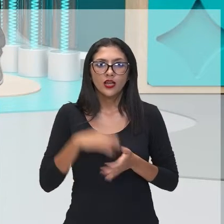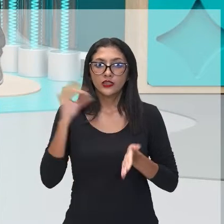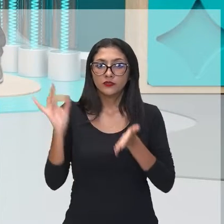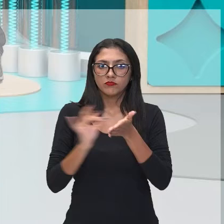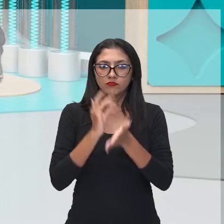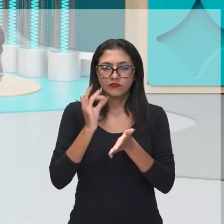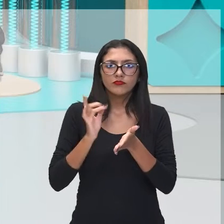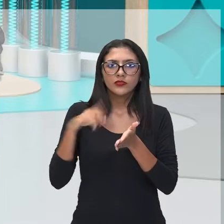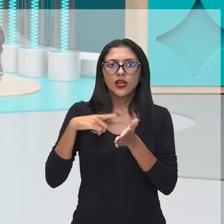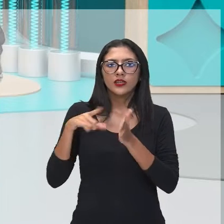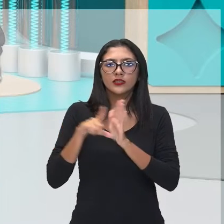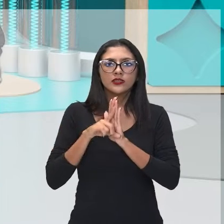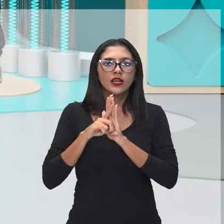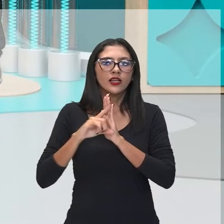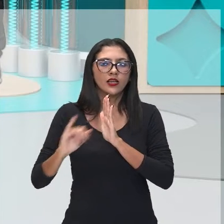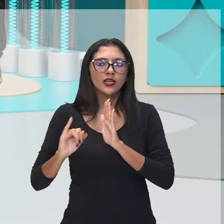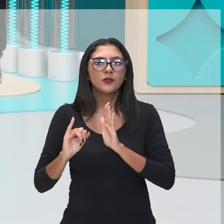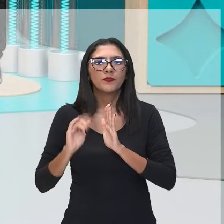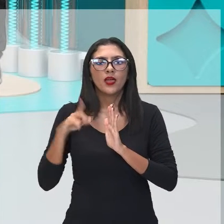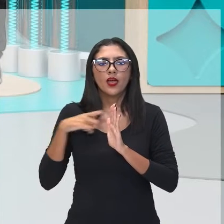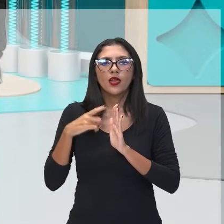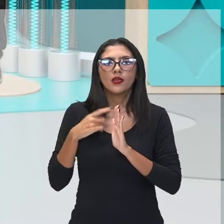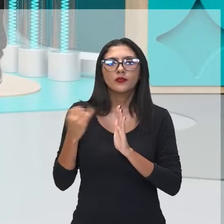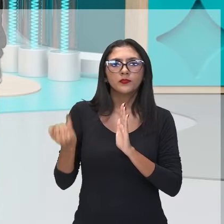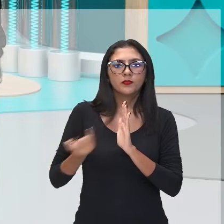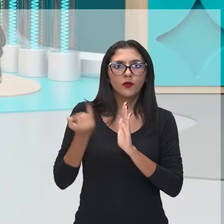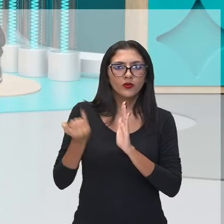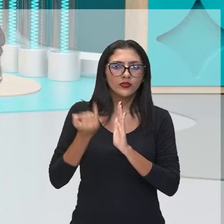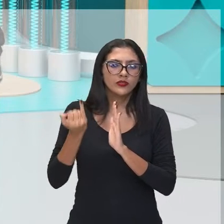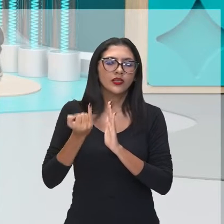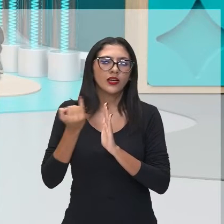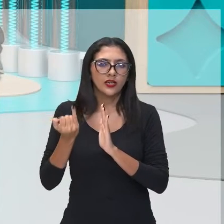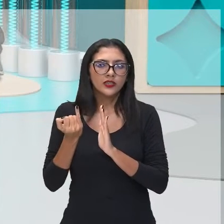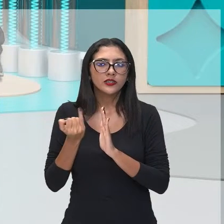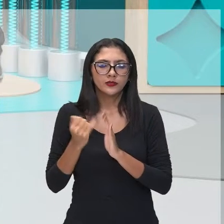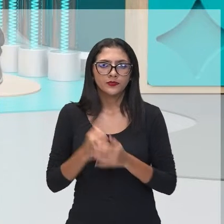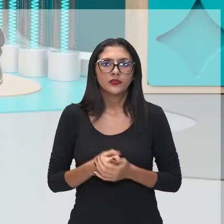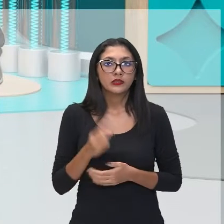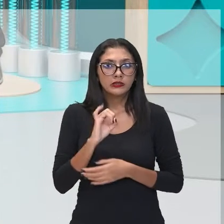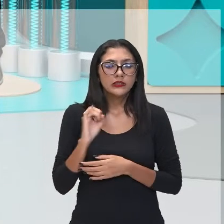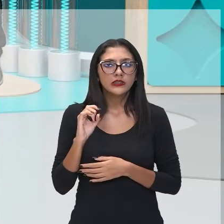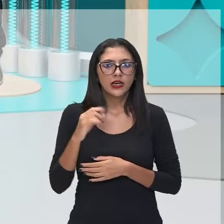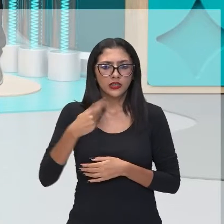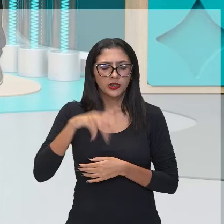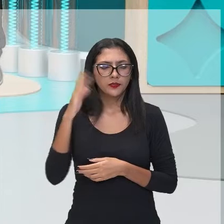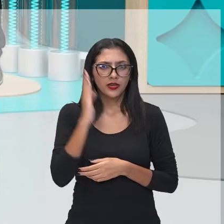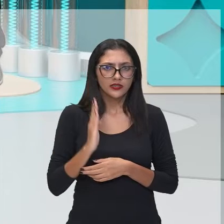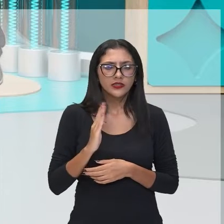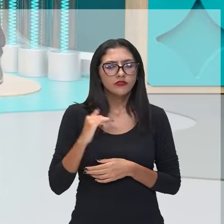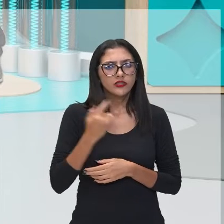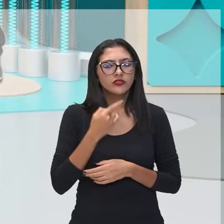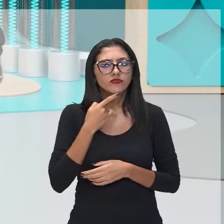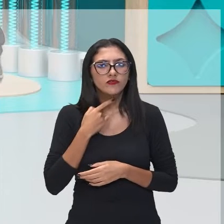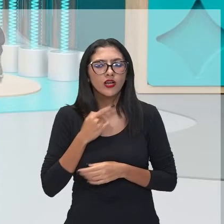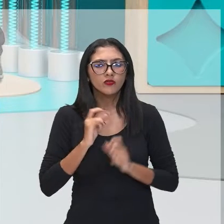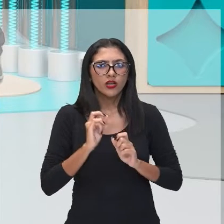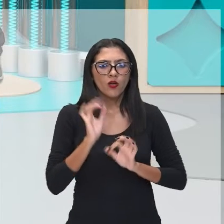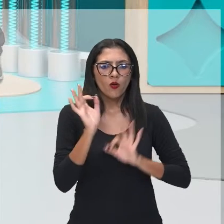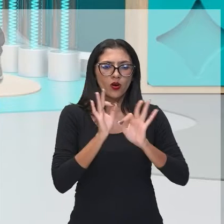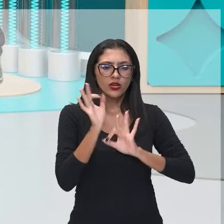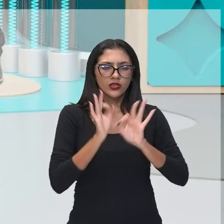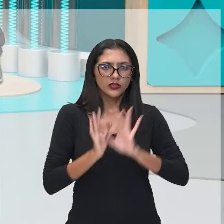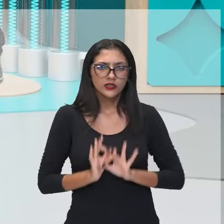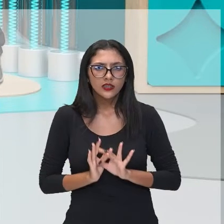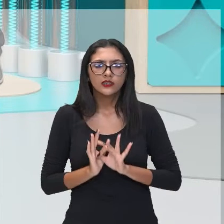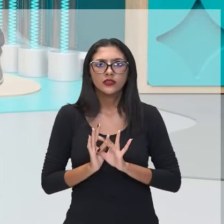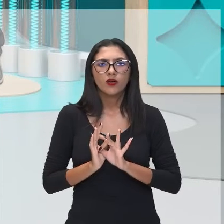emenda é providência que se impõe se queremos ter em nosso país um direito penal coerente com a